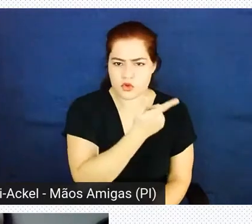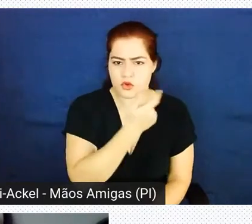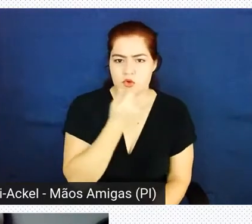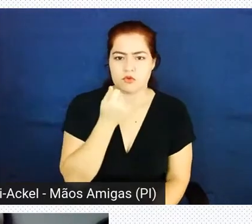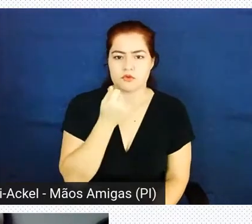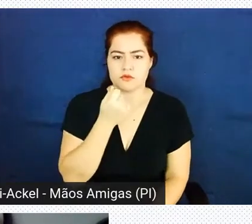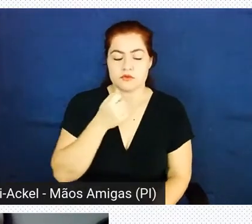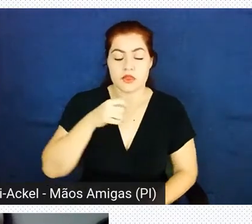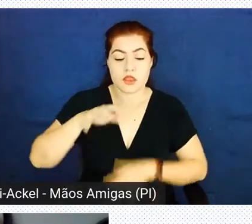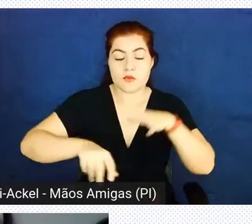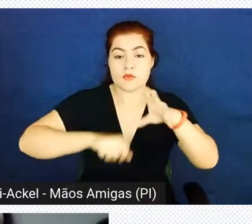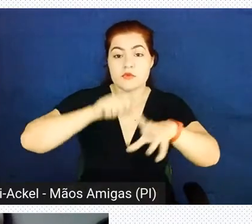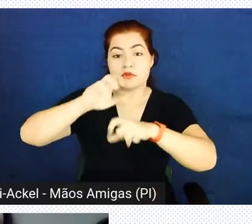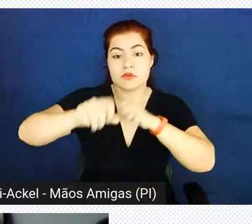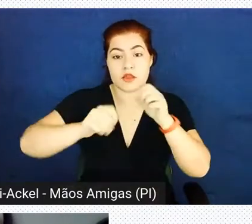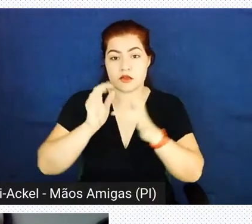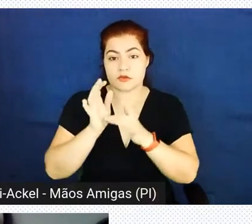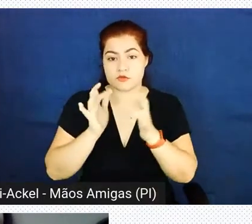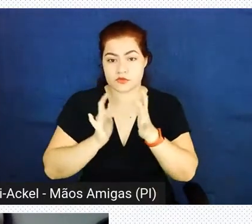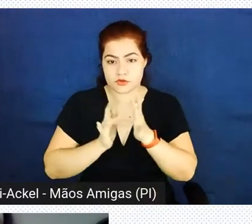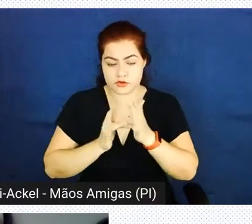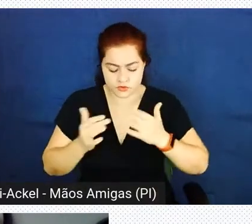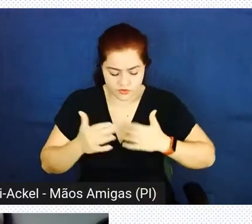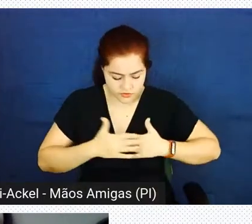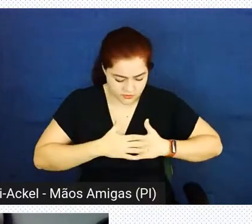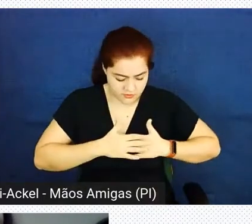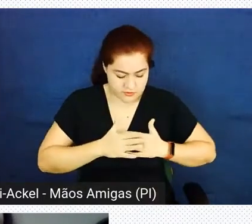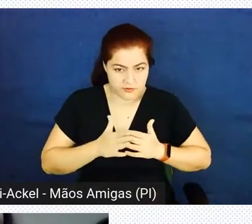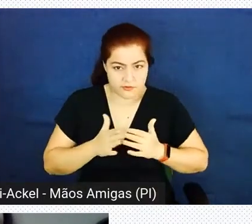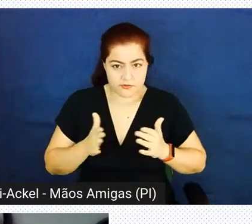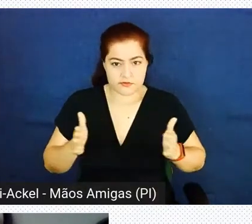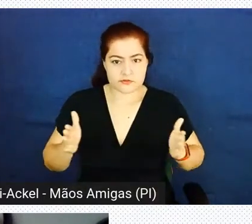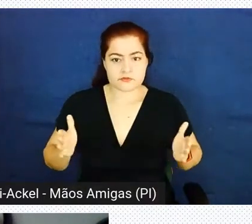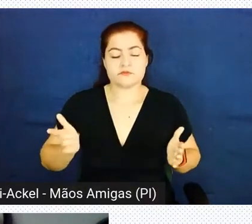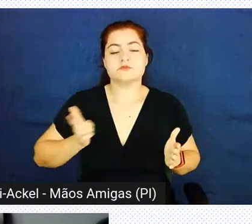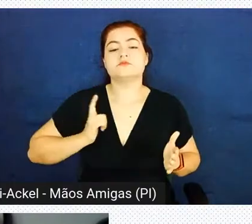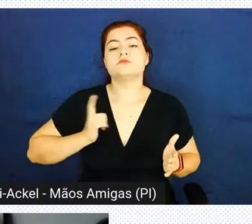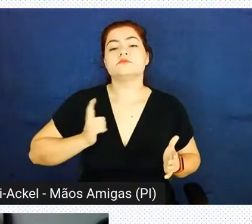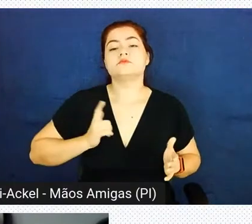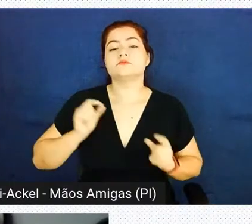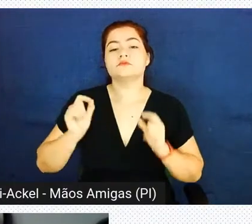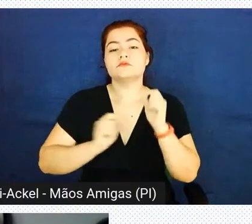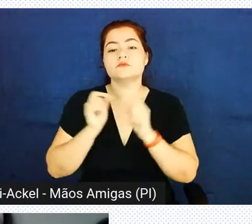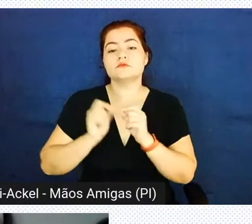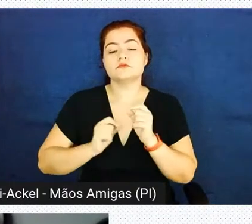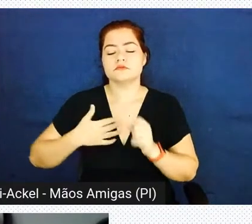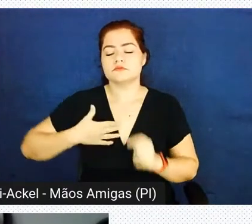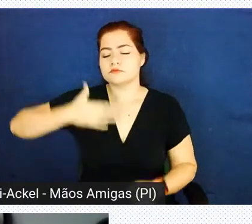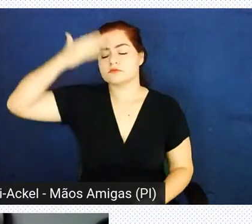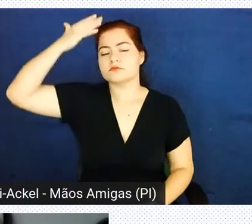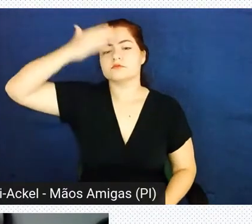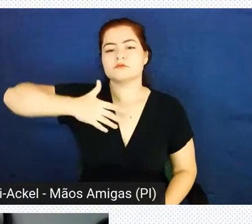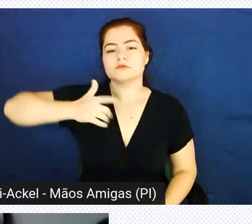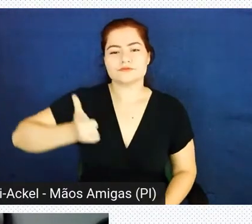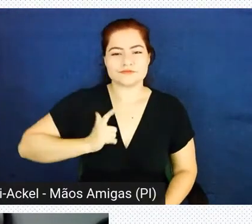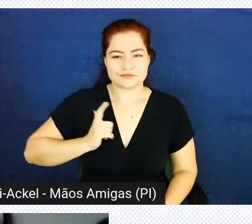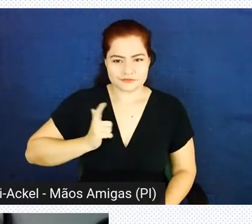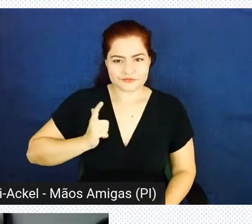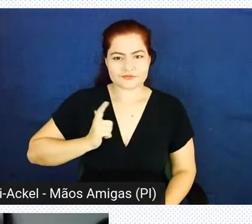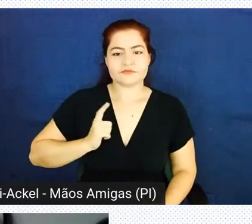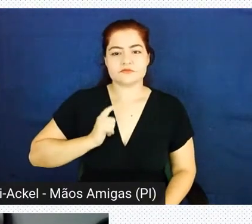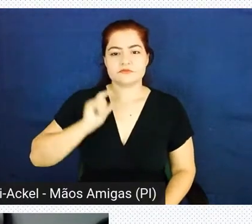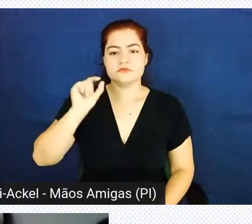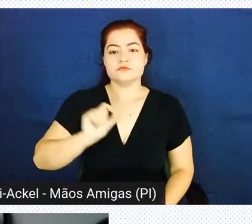o buscavam, que abriam espaço para tal, que estavam ali para servir de prova, tinham ali